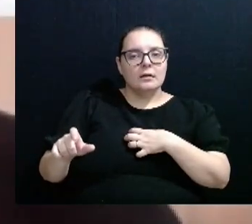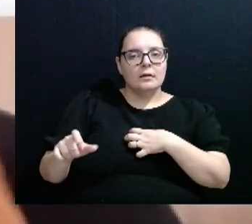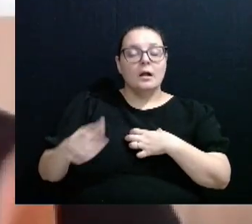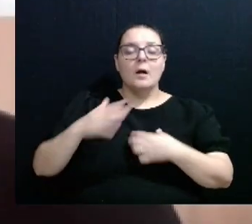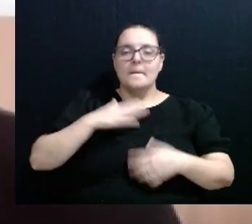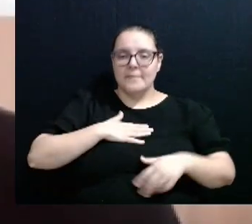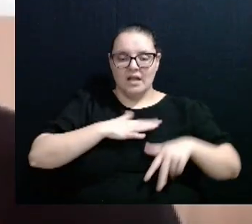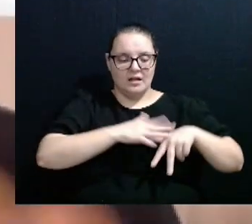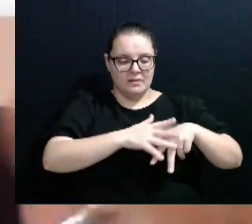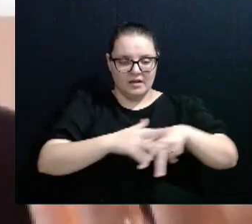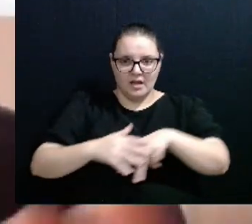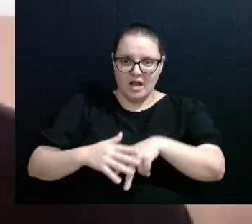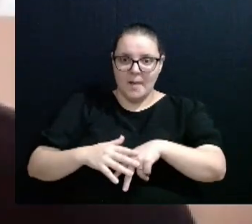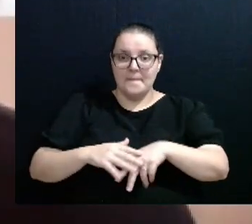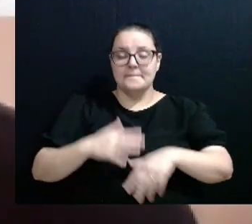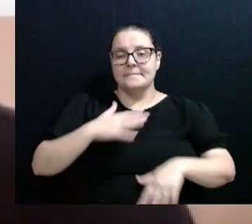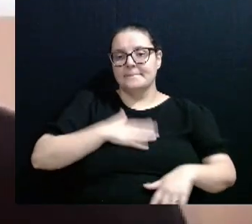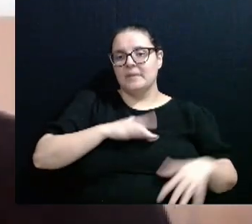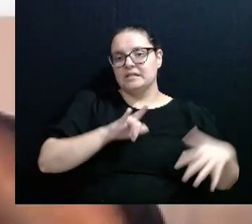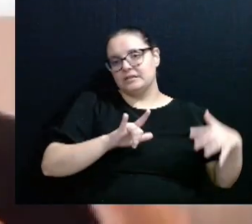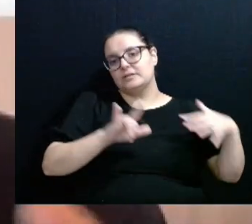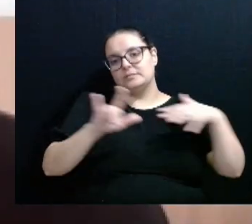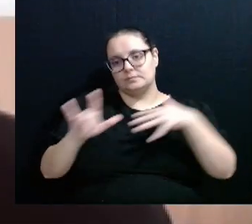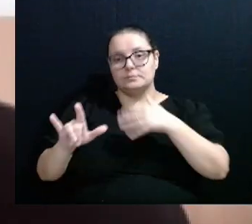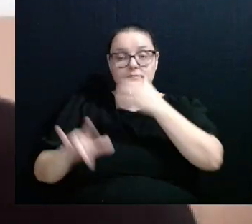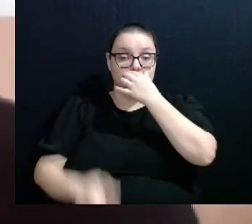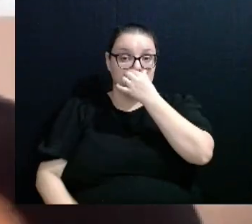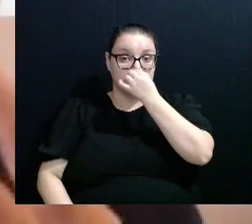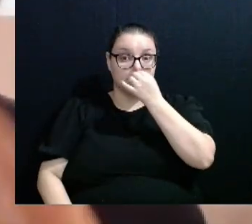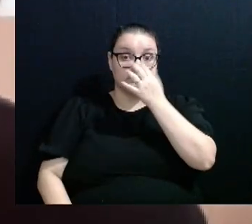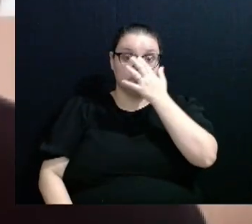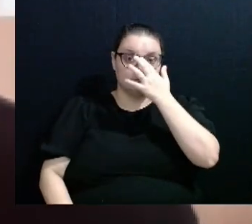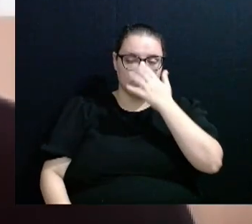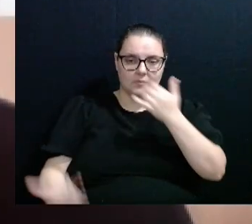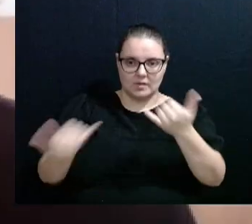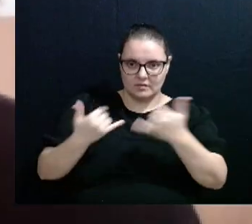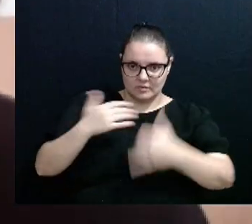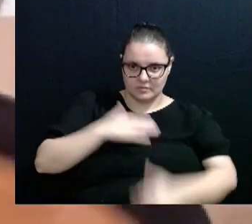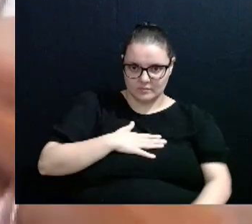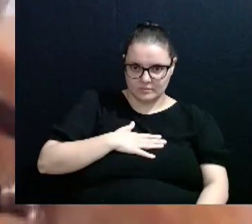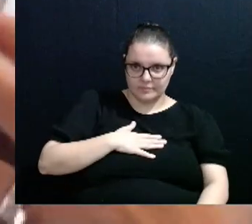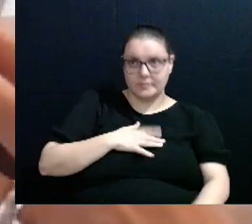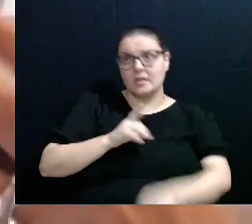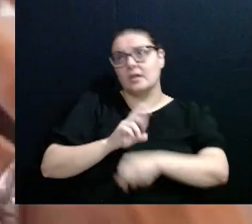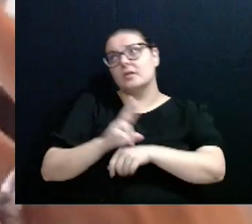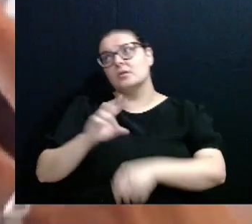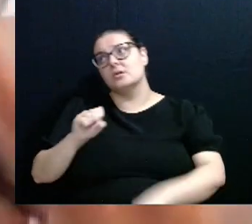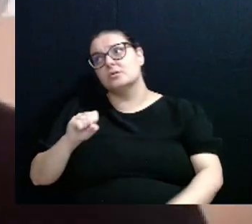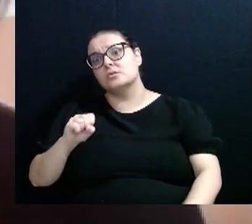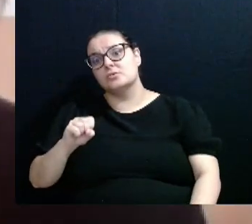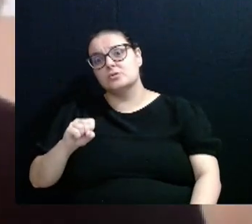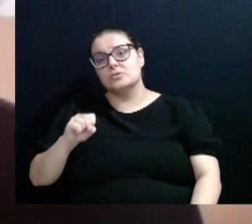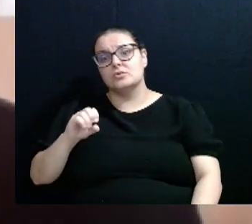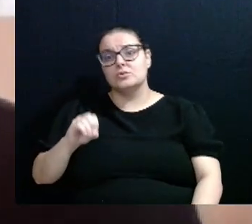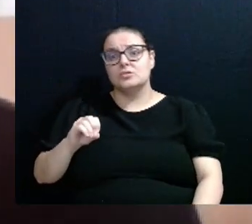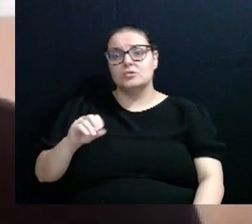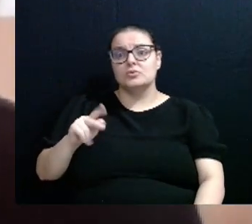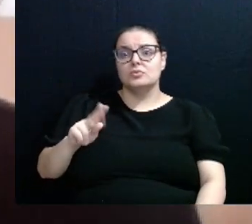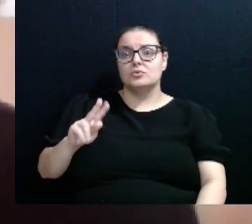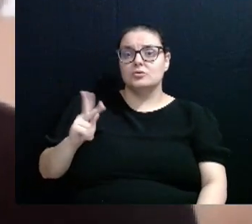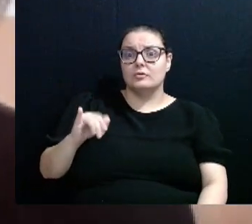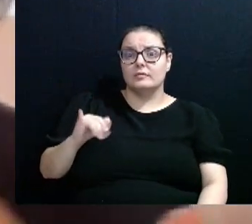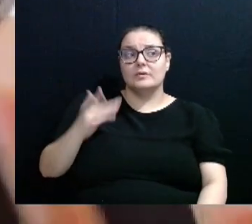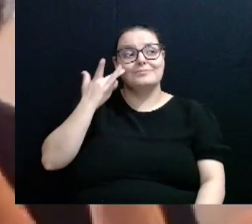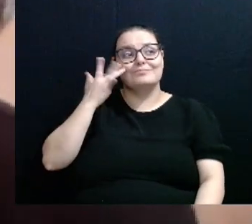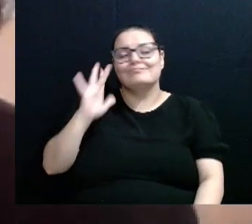meus seguidores na internet estão dizendo para mim, doutora Sophie, eu não sei mais o que comer.